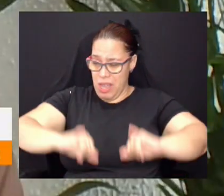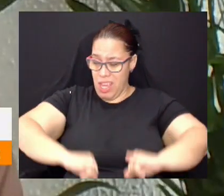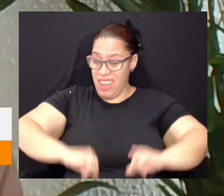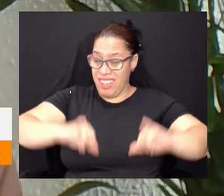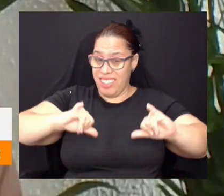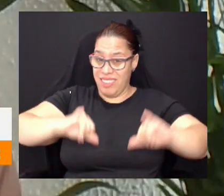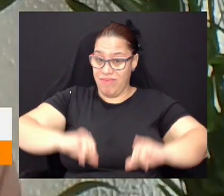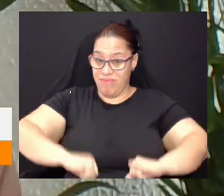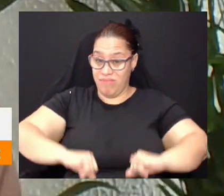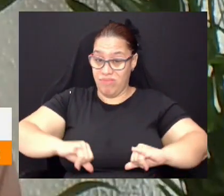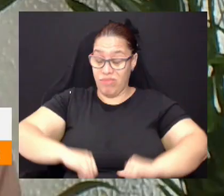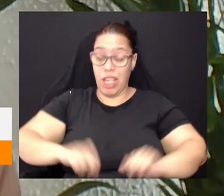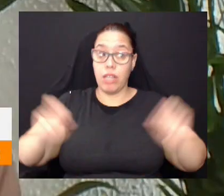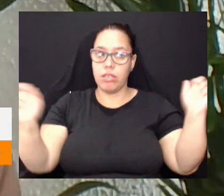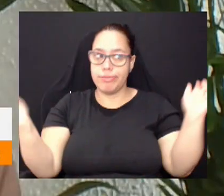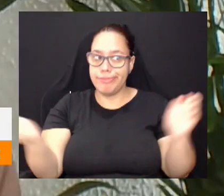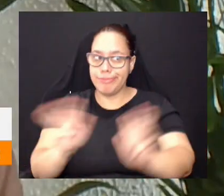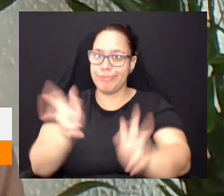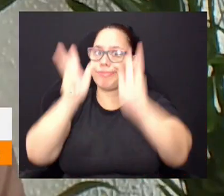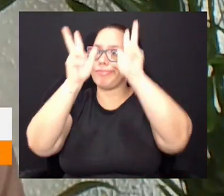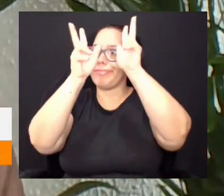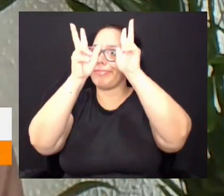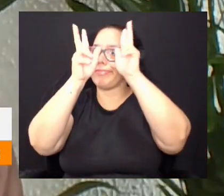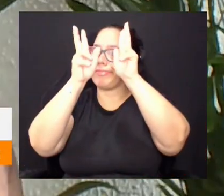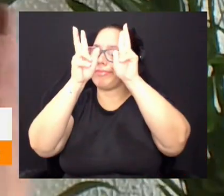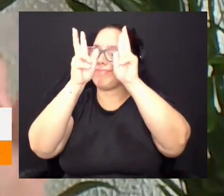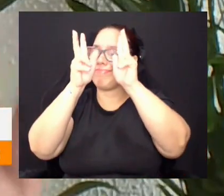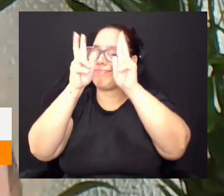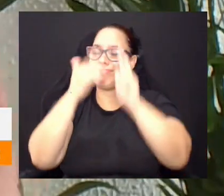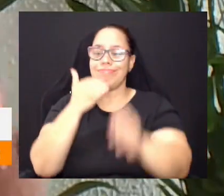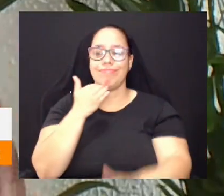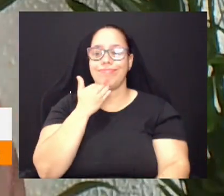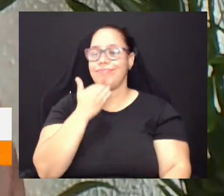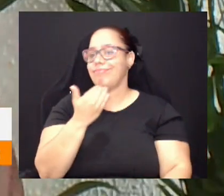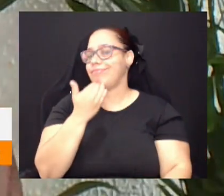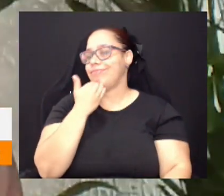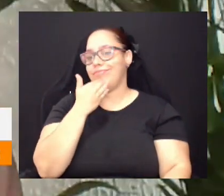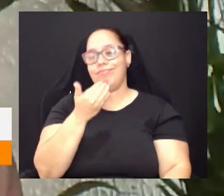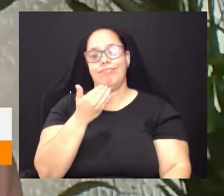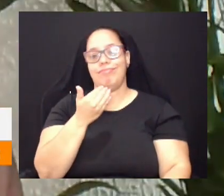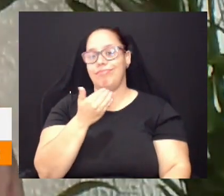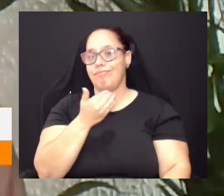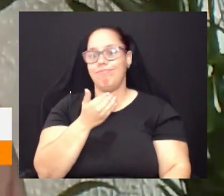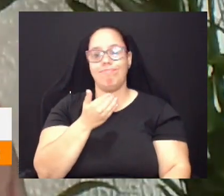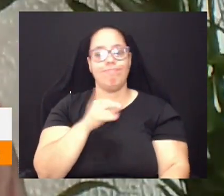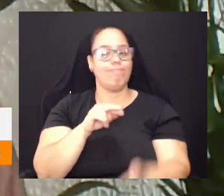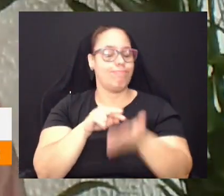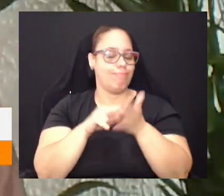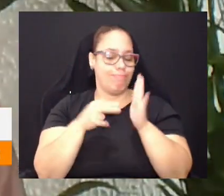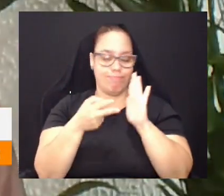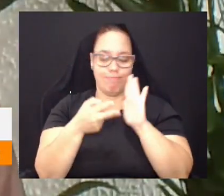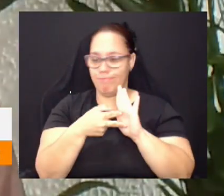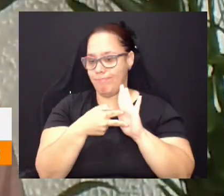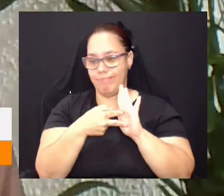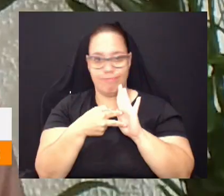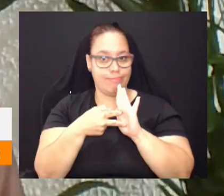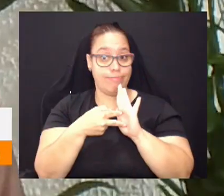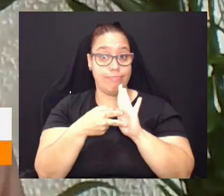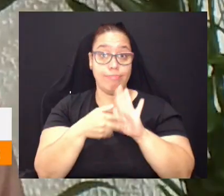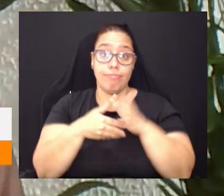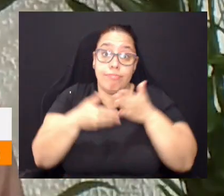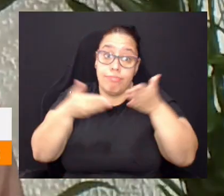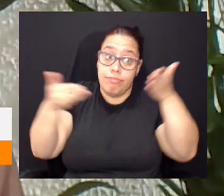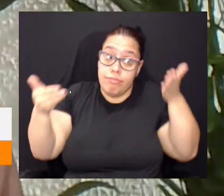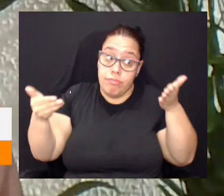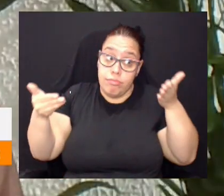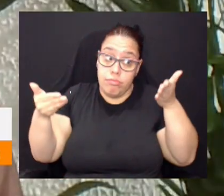alerta, é um sinal de que aquilo não está mais fazendo sentido. E aí, se a gente